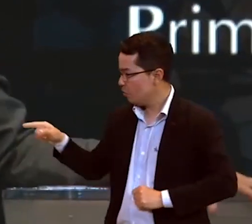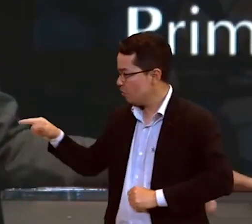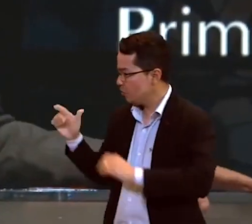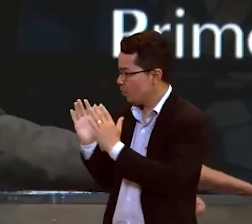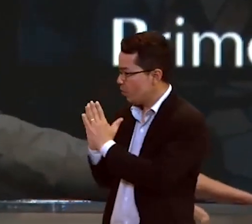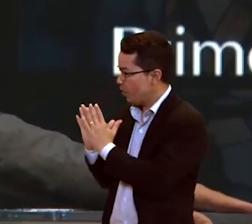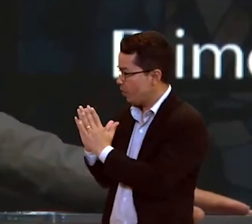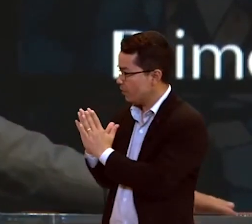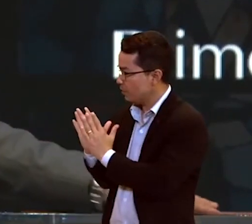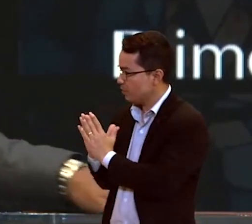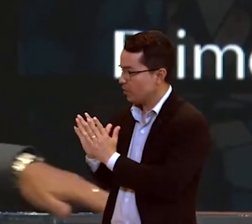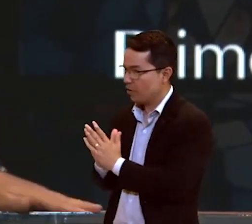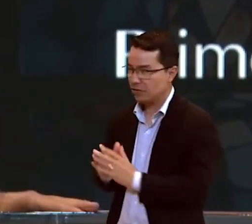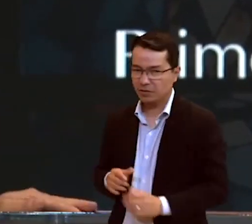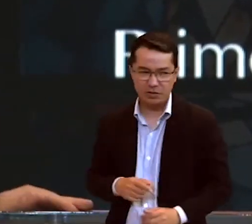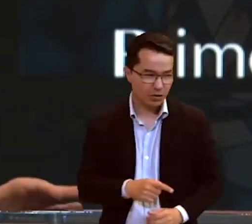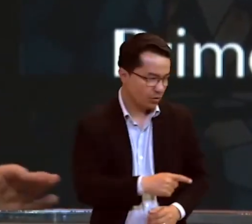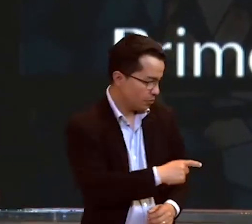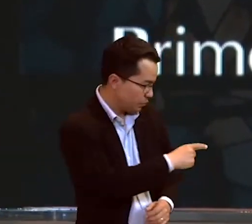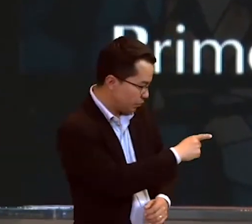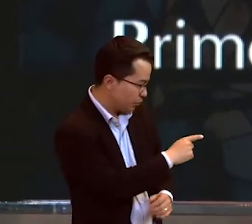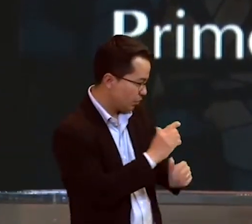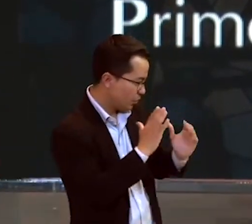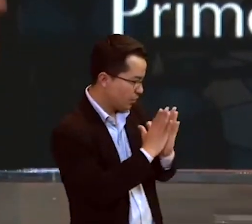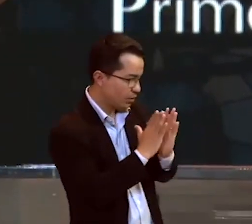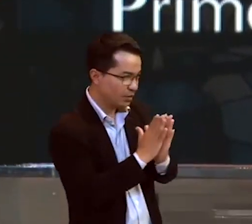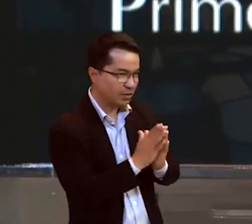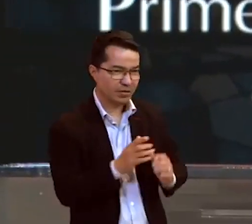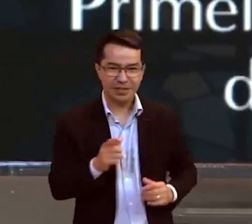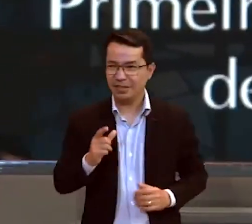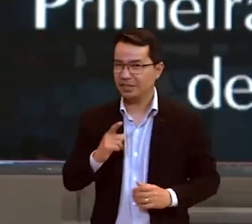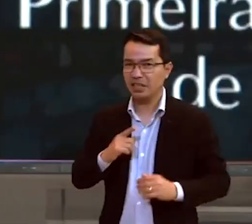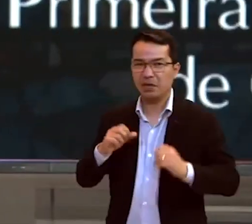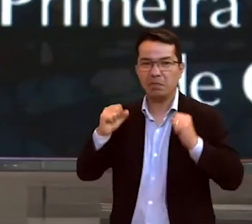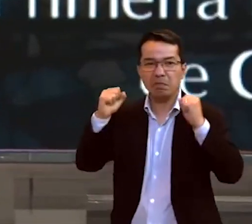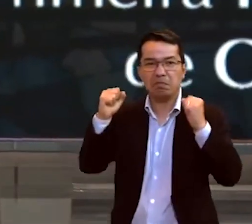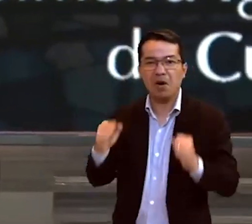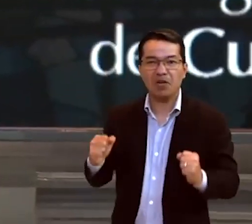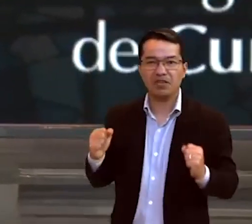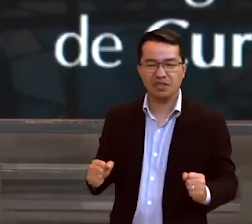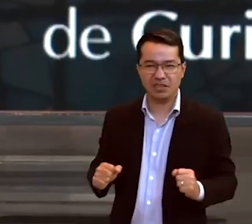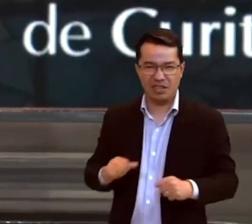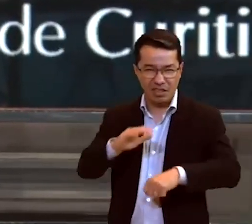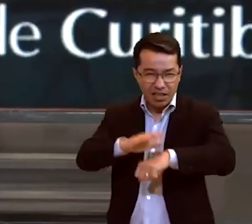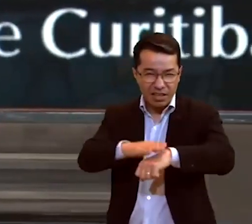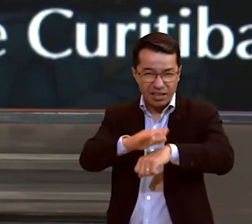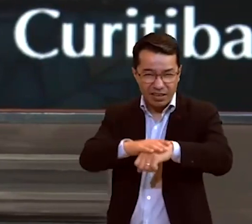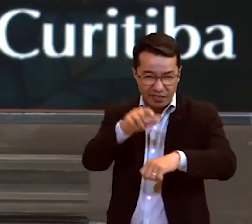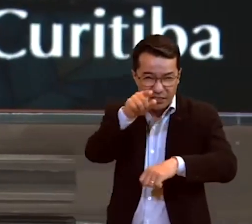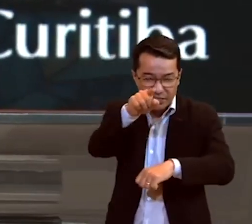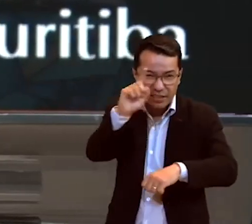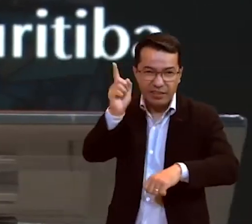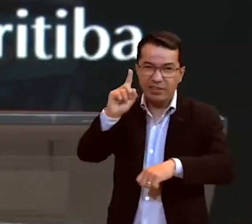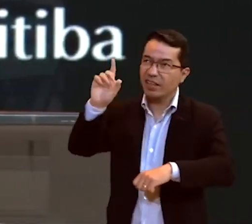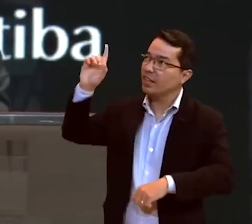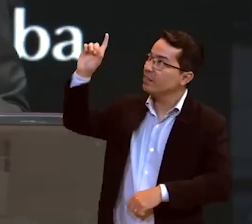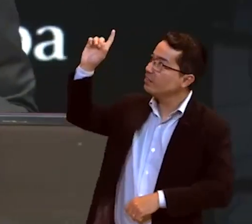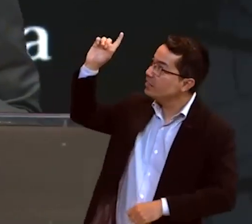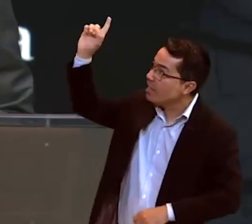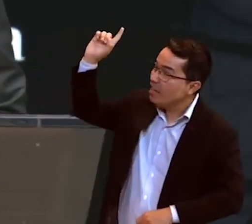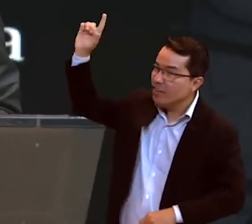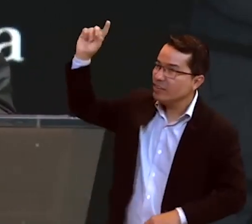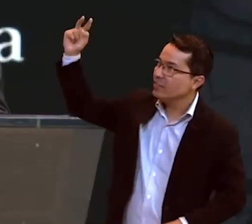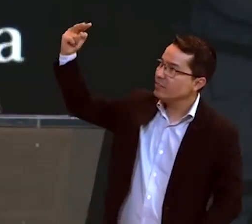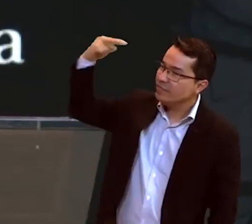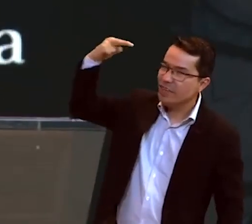oração tem poder. Não porque é você quem faz, mas é por Deus quem ouve.